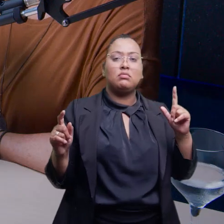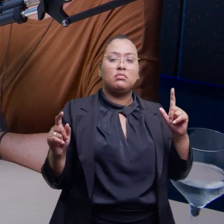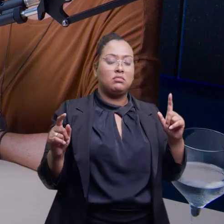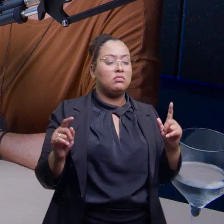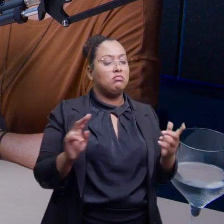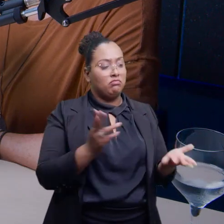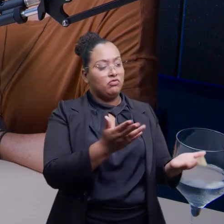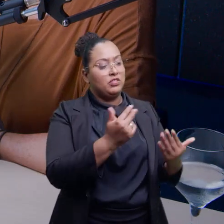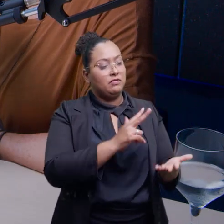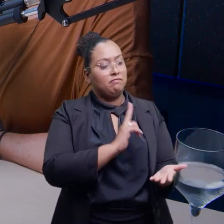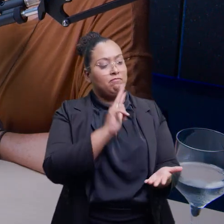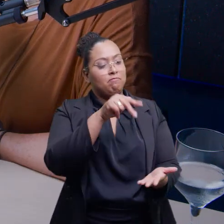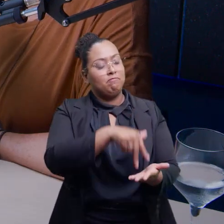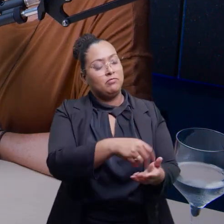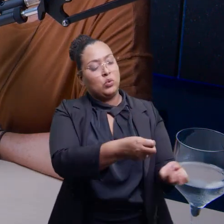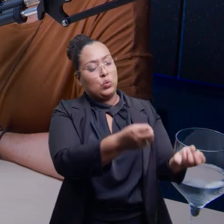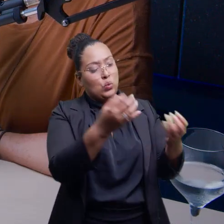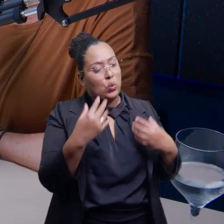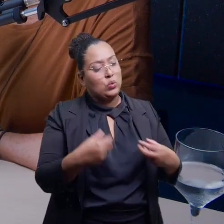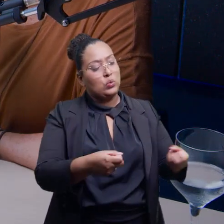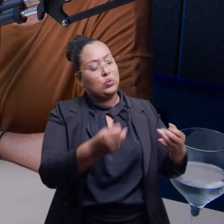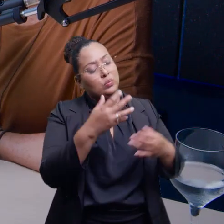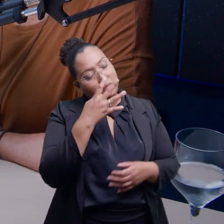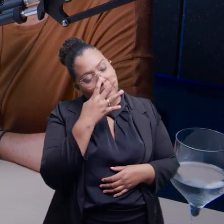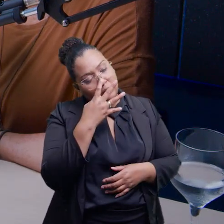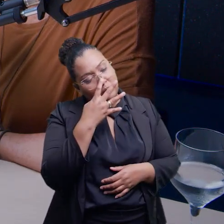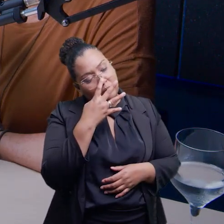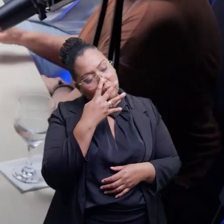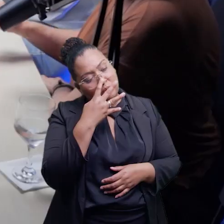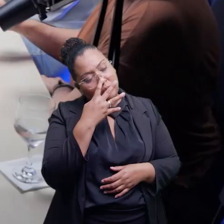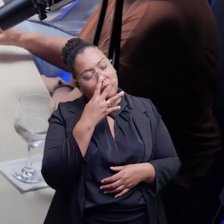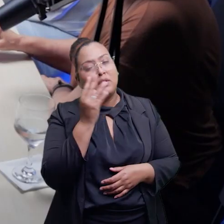criança e adolescente e tentar saber